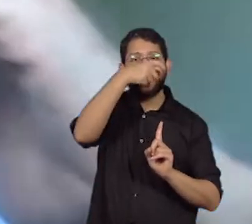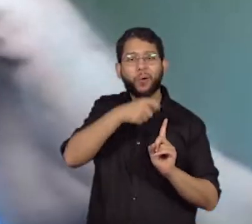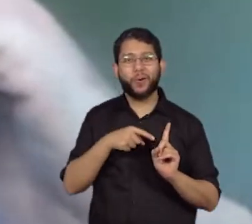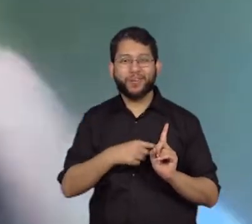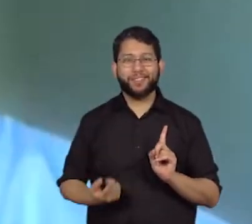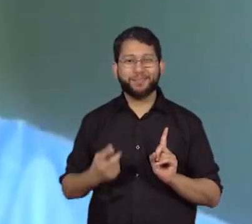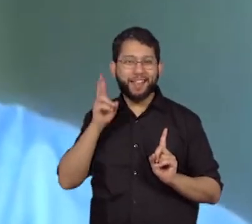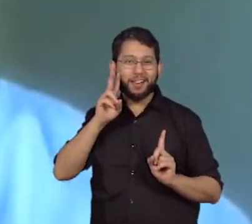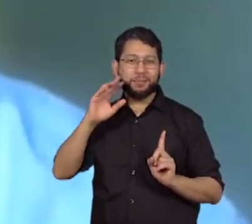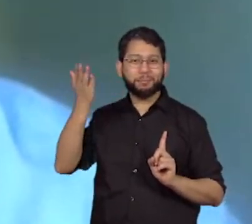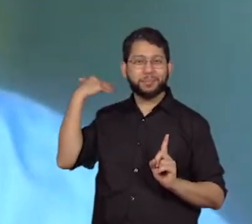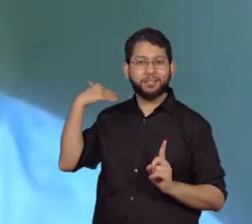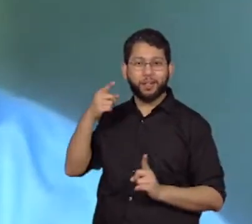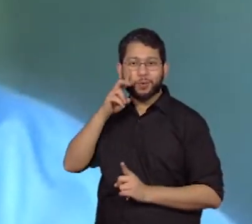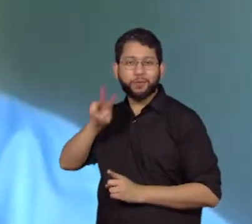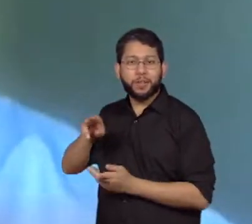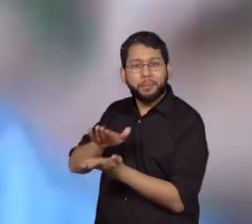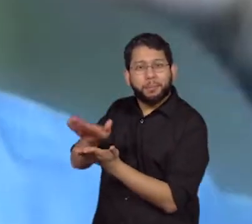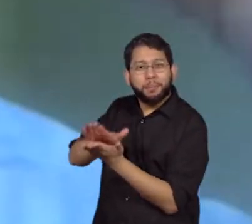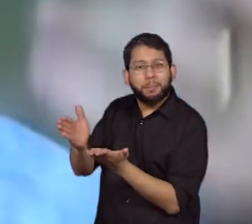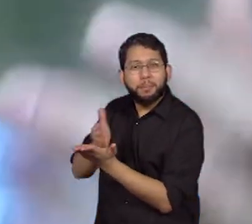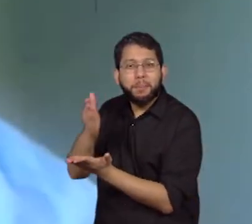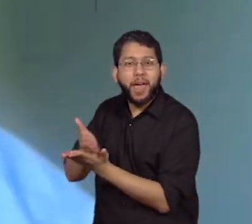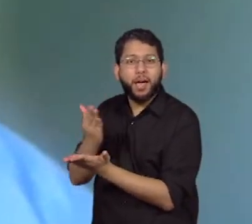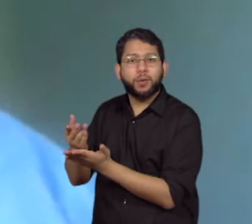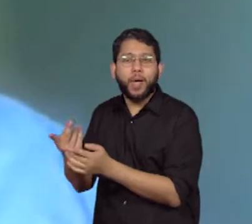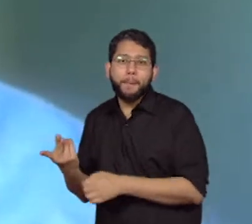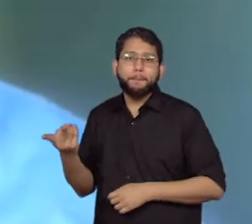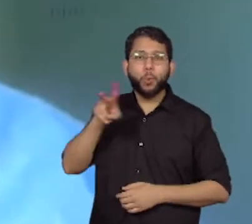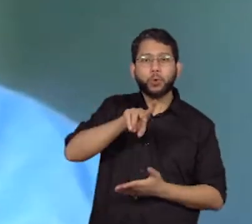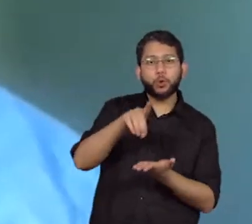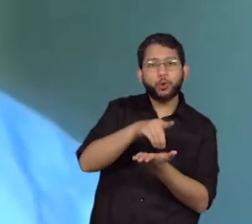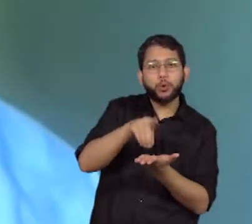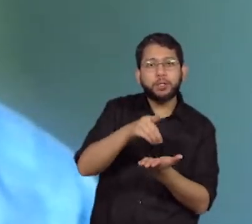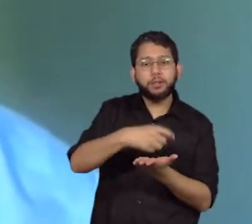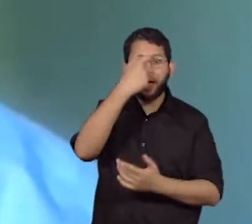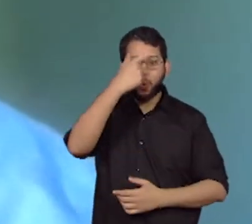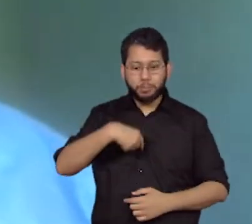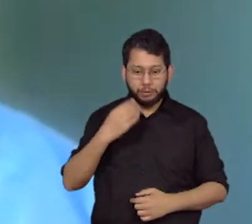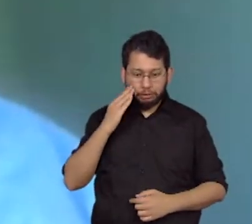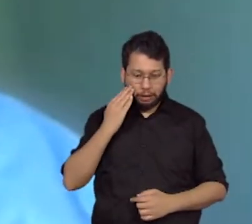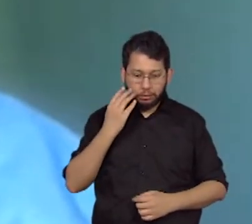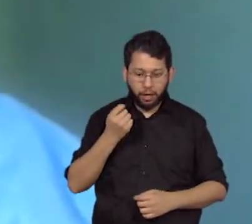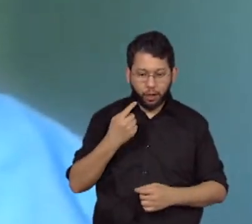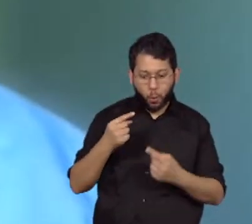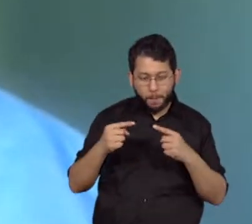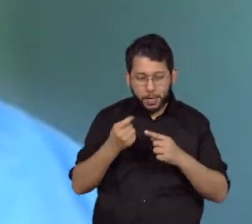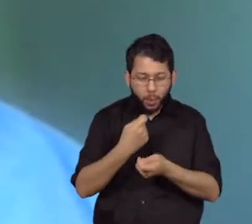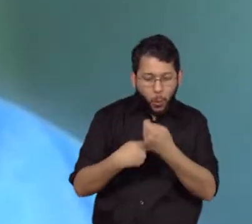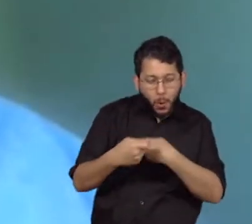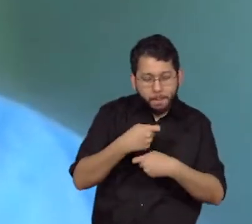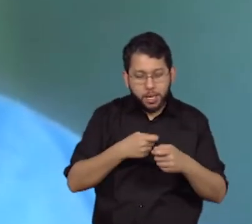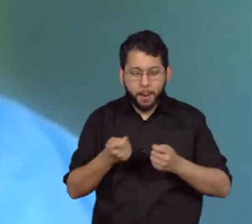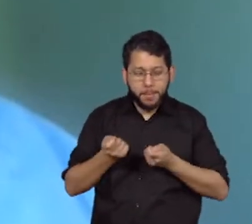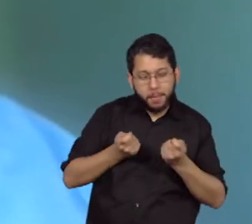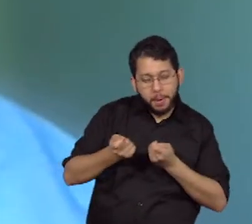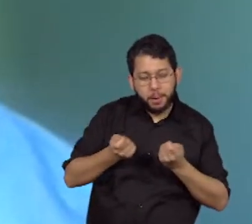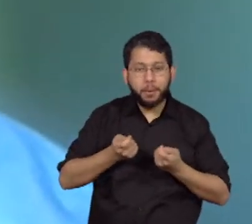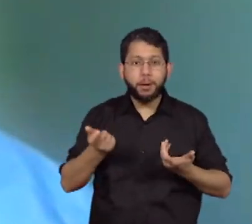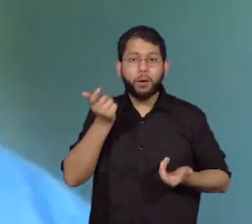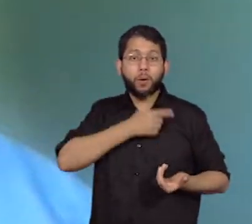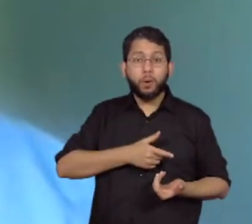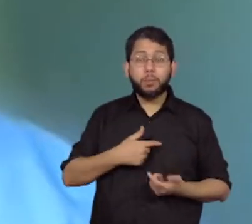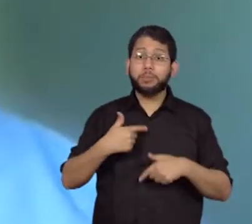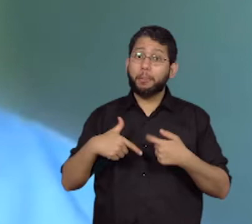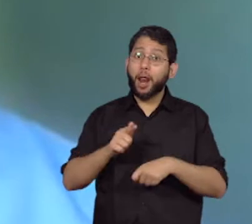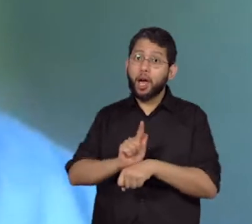impresso para o digital, do digital para o jornalista se tornar um cara com uma visão de negócio, entender mais o negócio, para assumir uma posição de